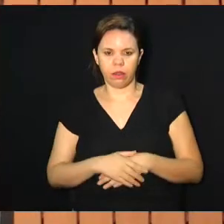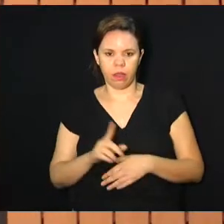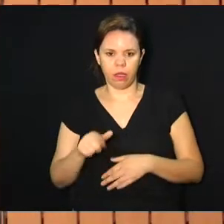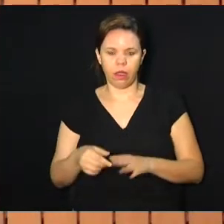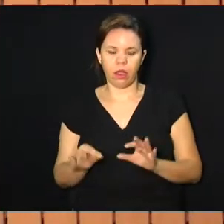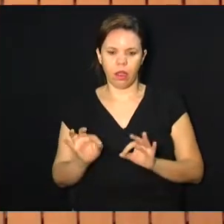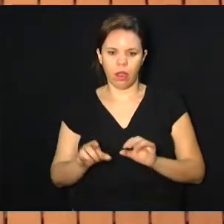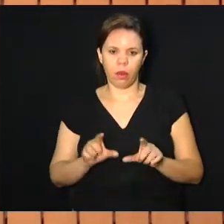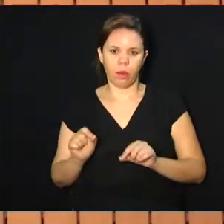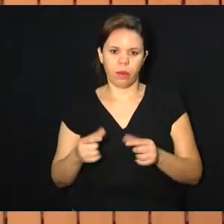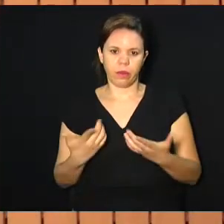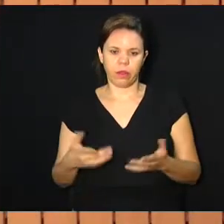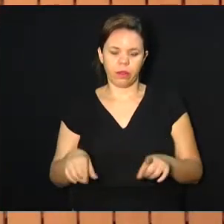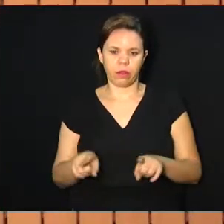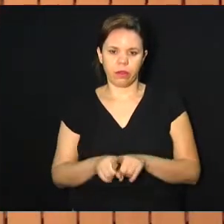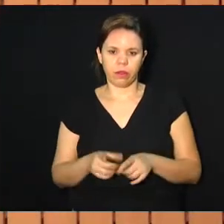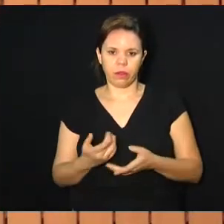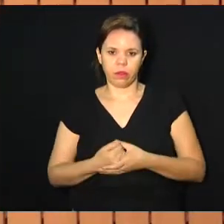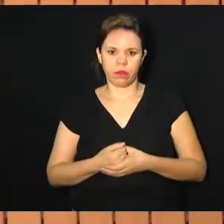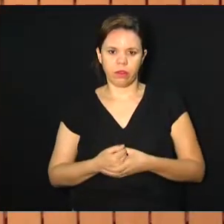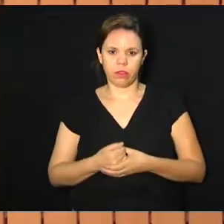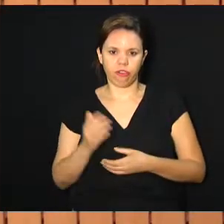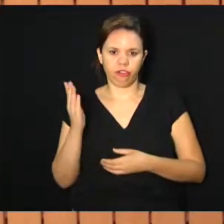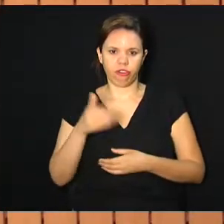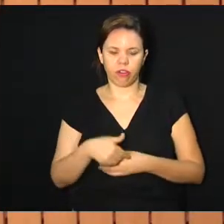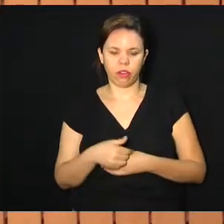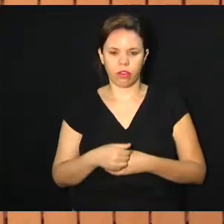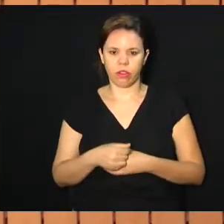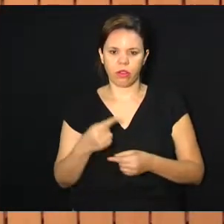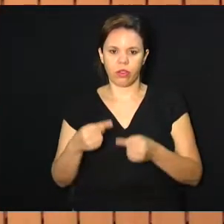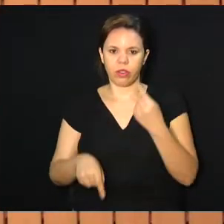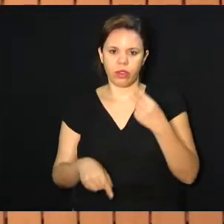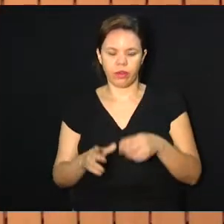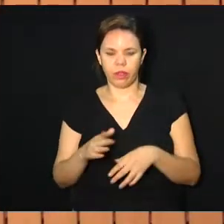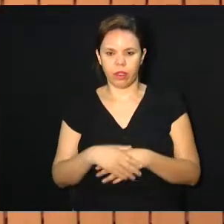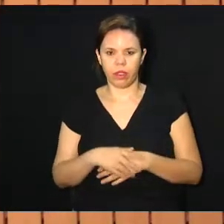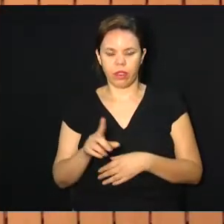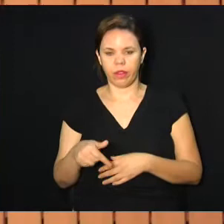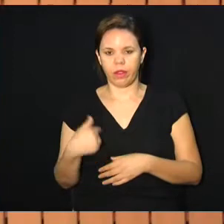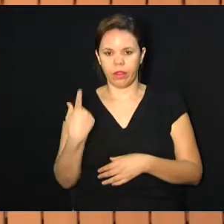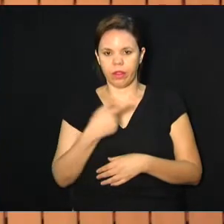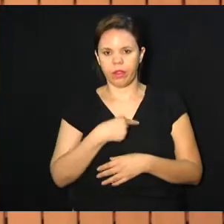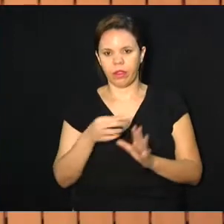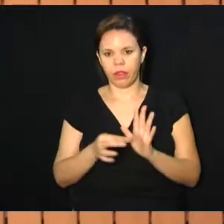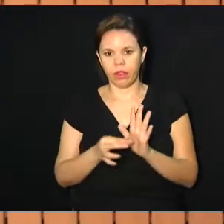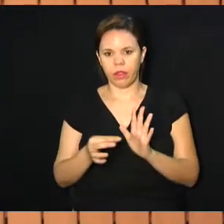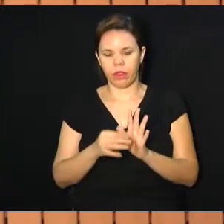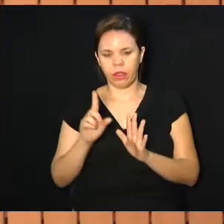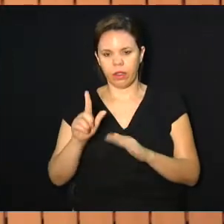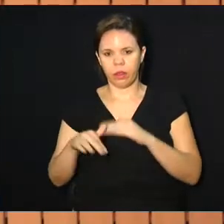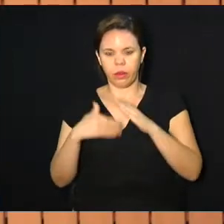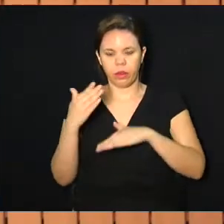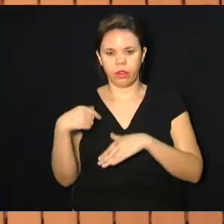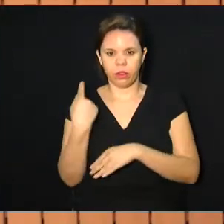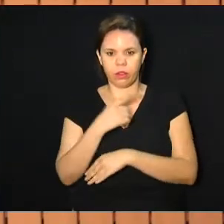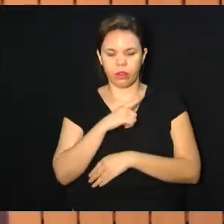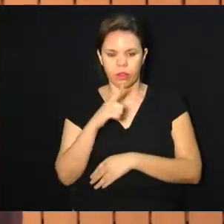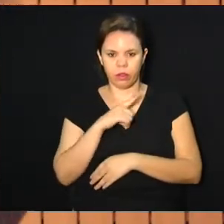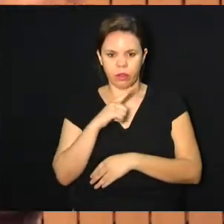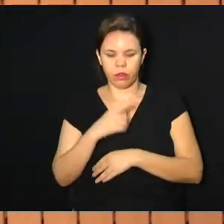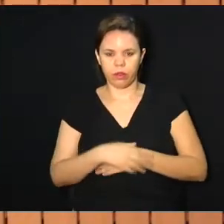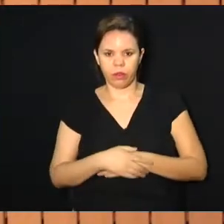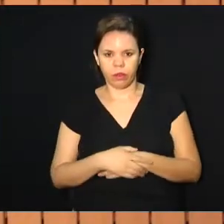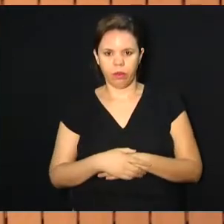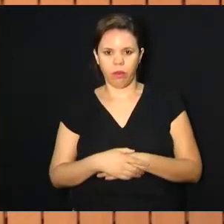opção também. E a questão da operação direta ser inviável, isso, na nossa visão, também é um pouco de uma construção de que a gente tem, enfim,